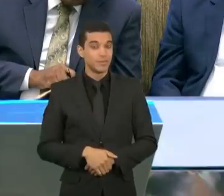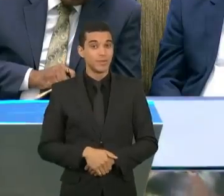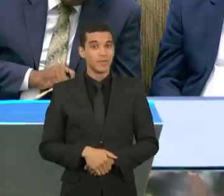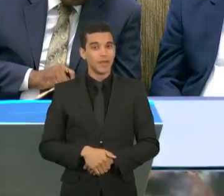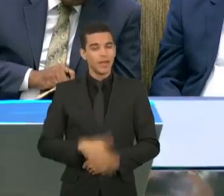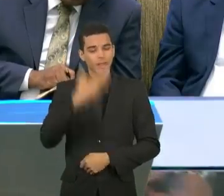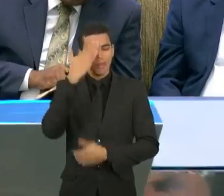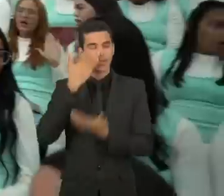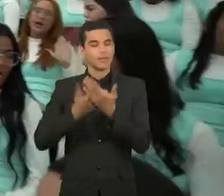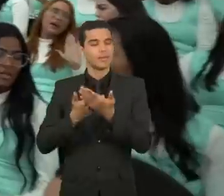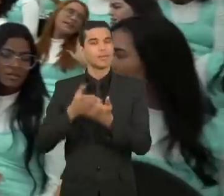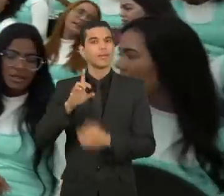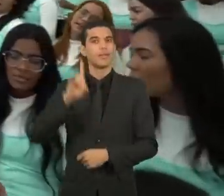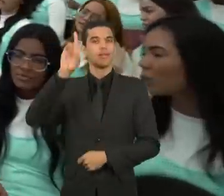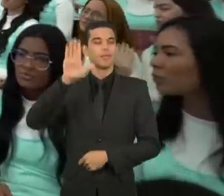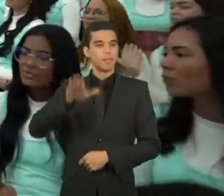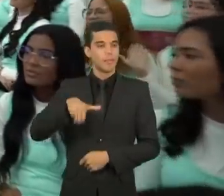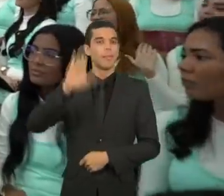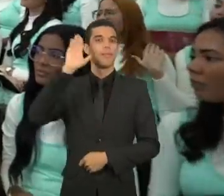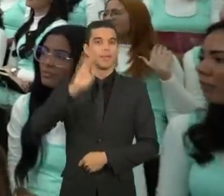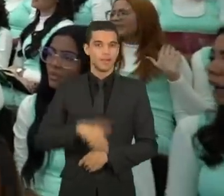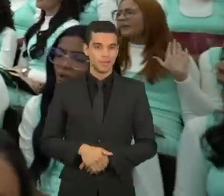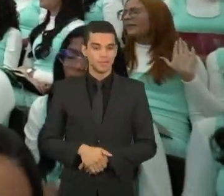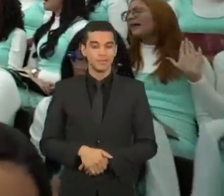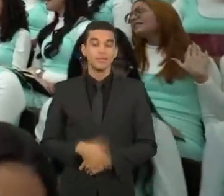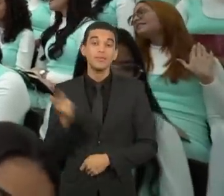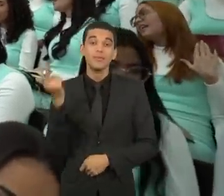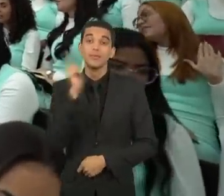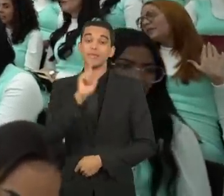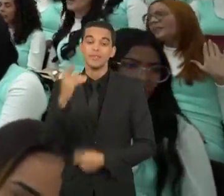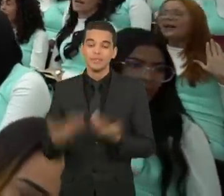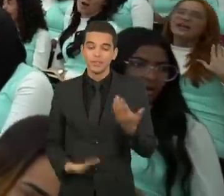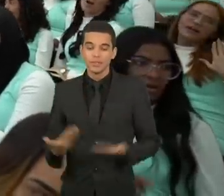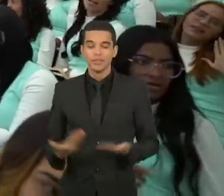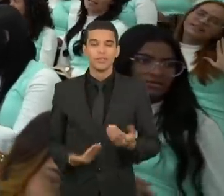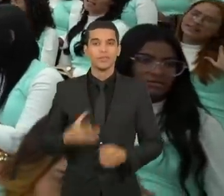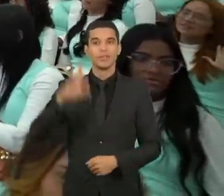Deus, para servir melhor a Deus.